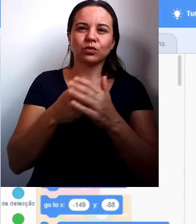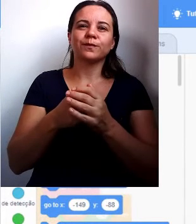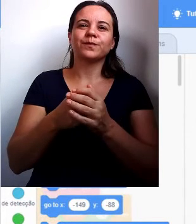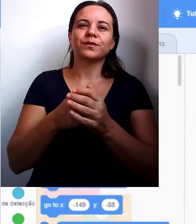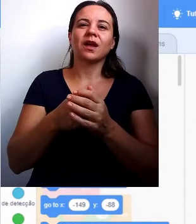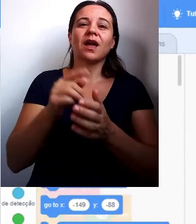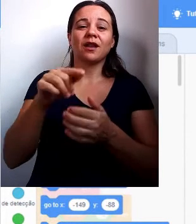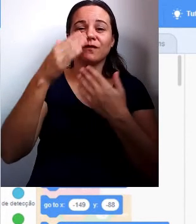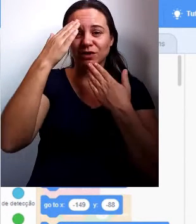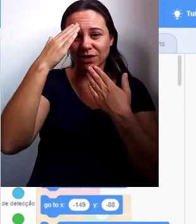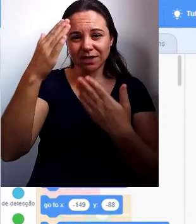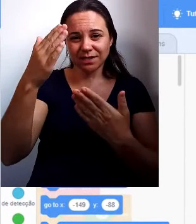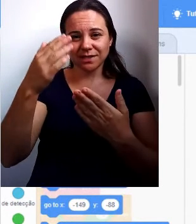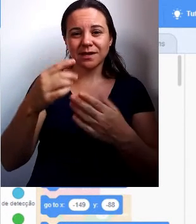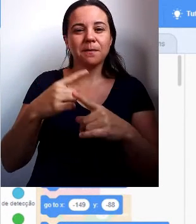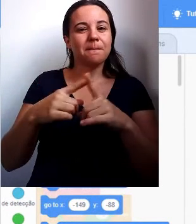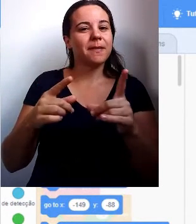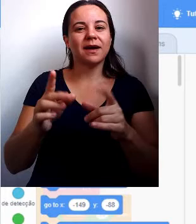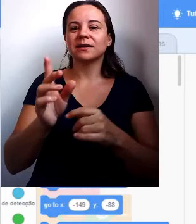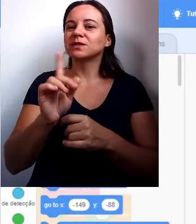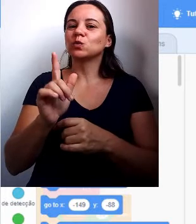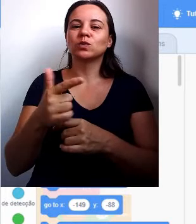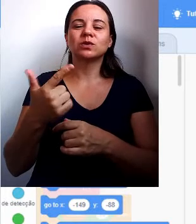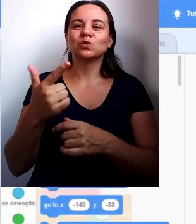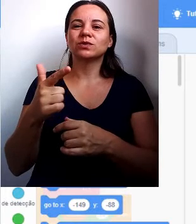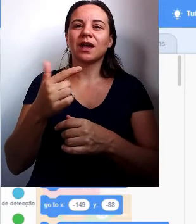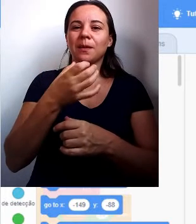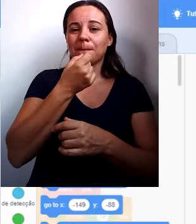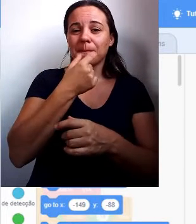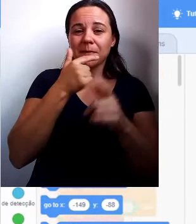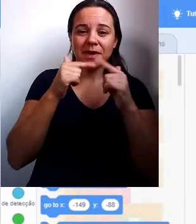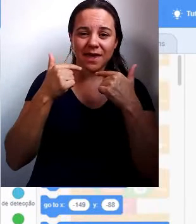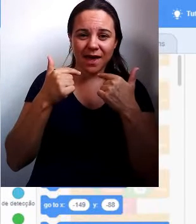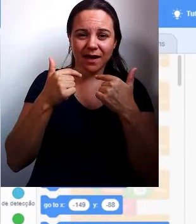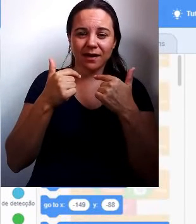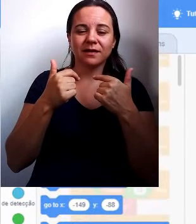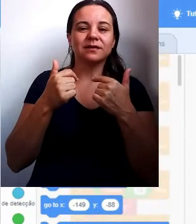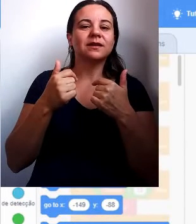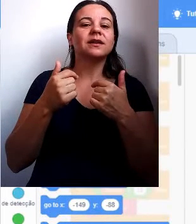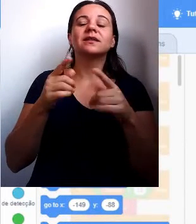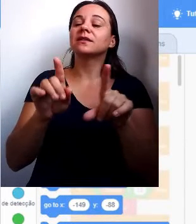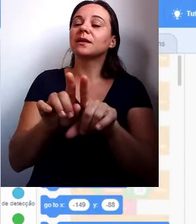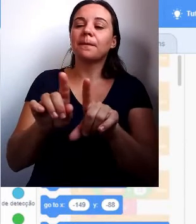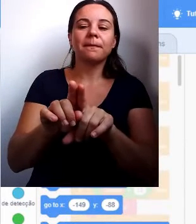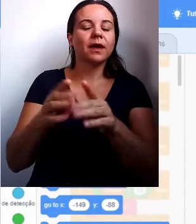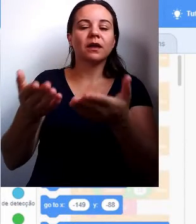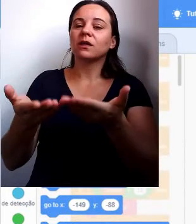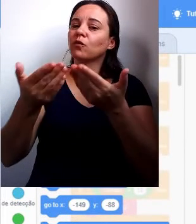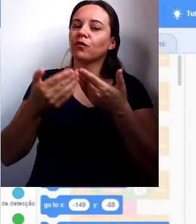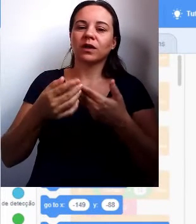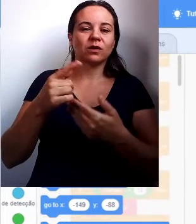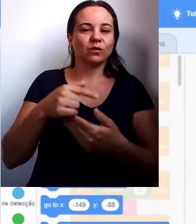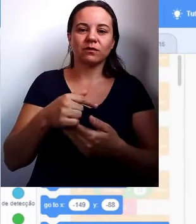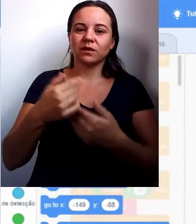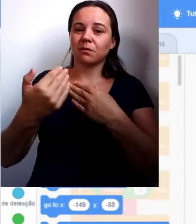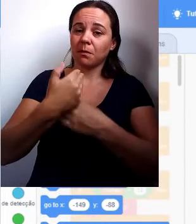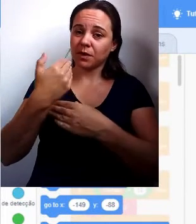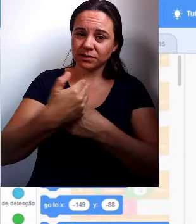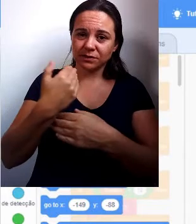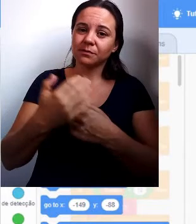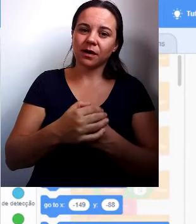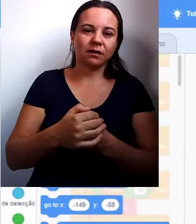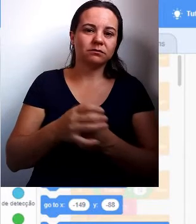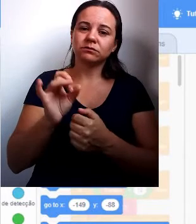os agradecimentos para você, só que não vai te dar a piada bônus e nem vai te convidar para te participar colaborando